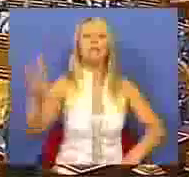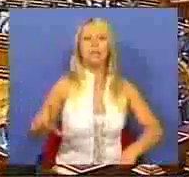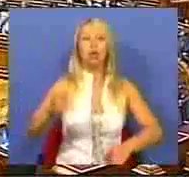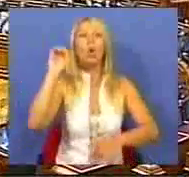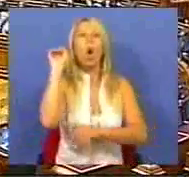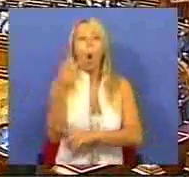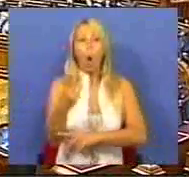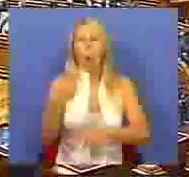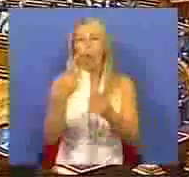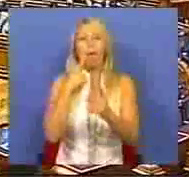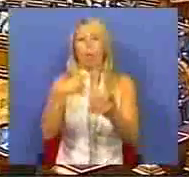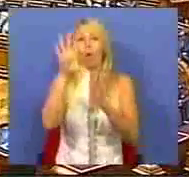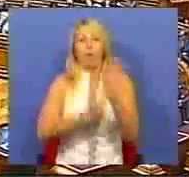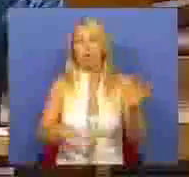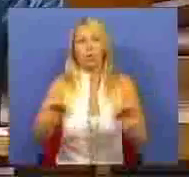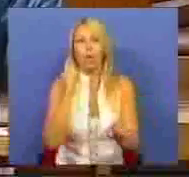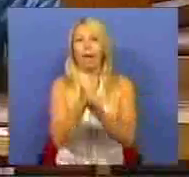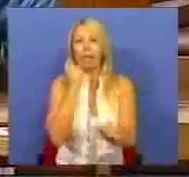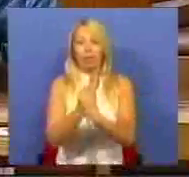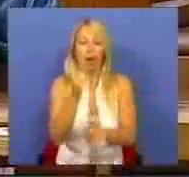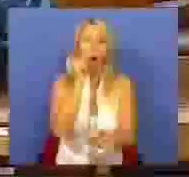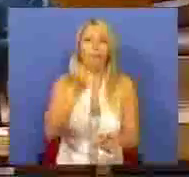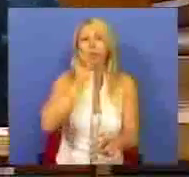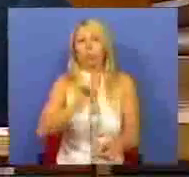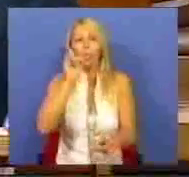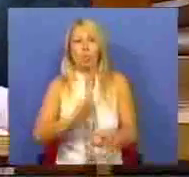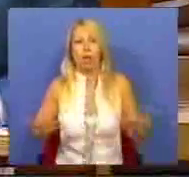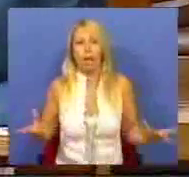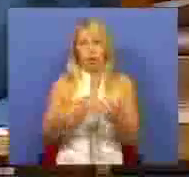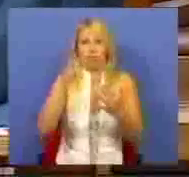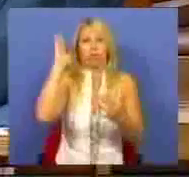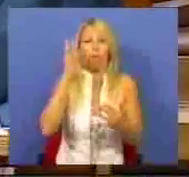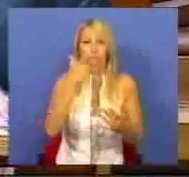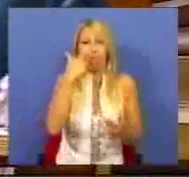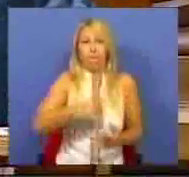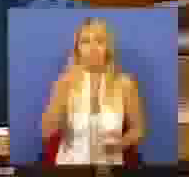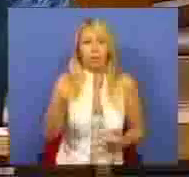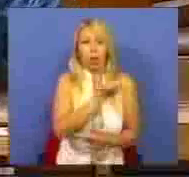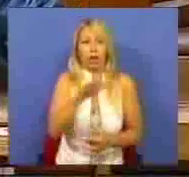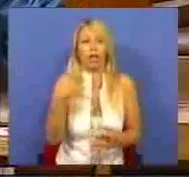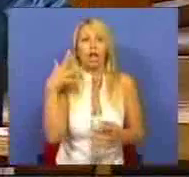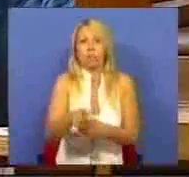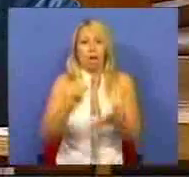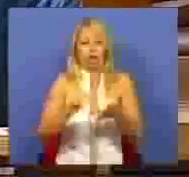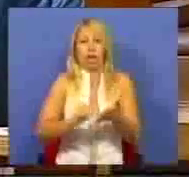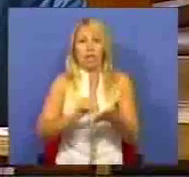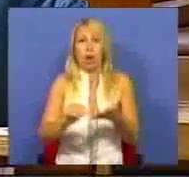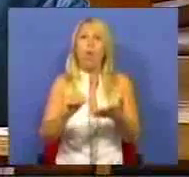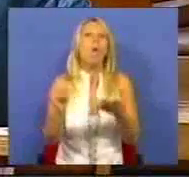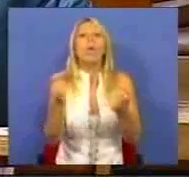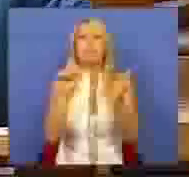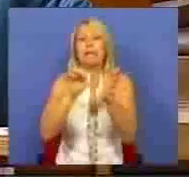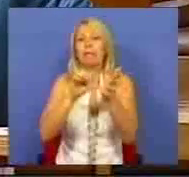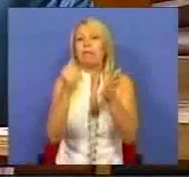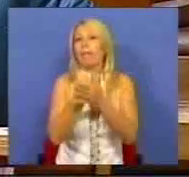novos, homens ou mulheres. 500 mil, mais todos quantos já não se inscrevem nos centros de emprego. É para essas pessoas que a política económica tem